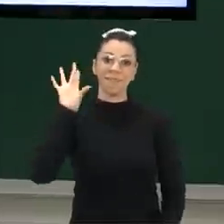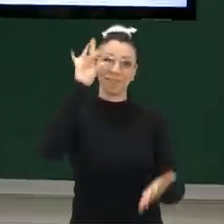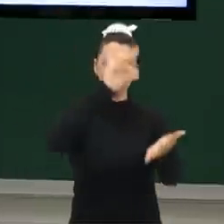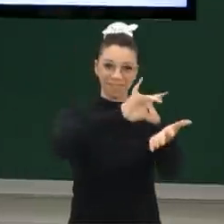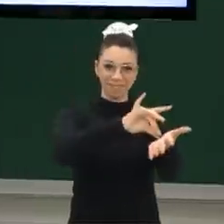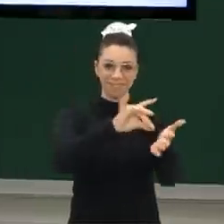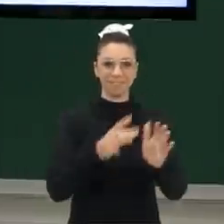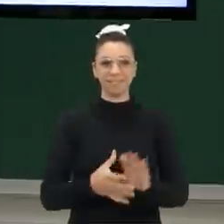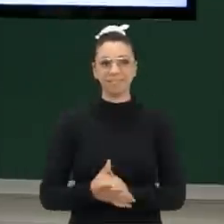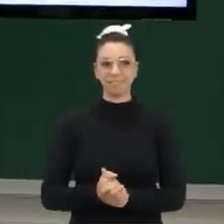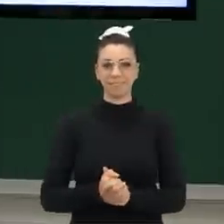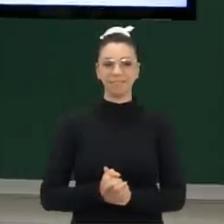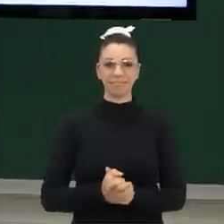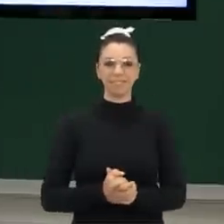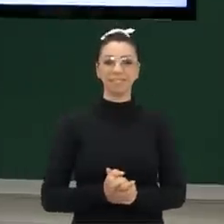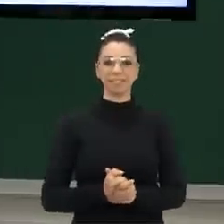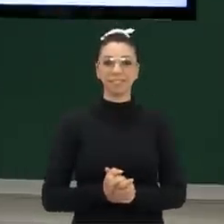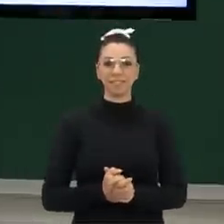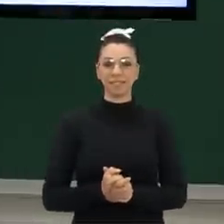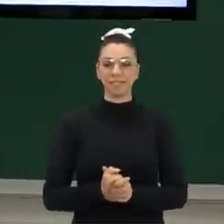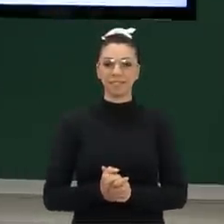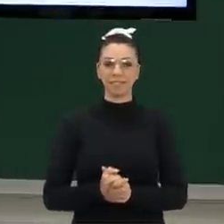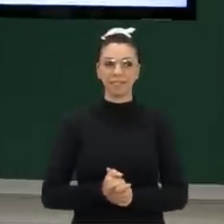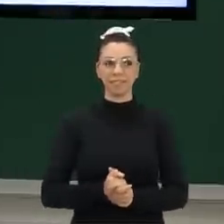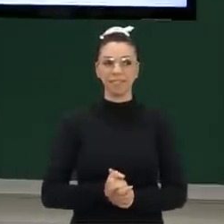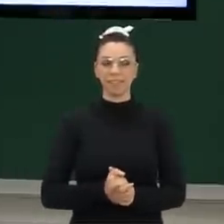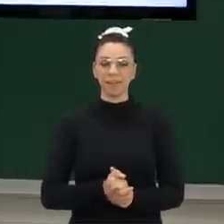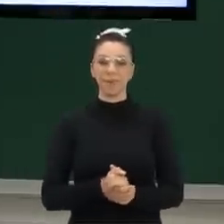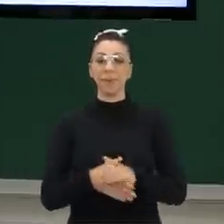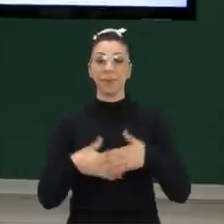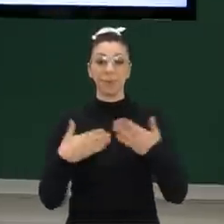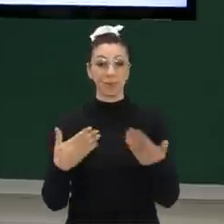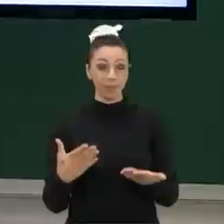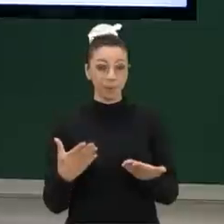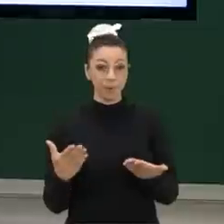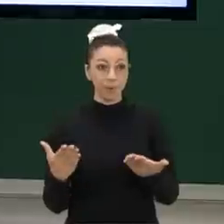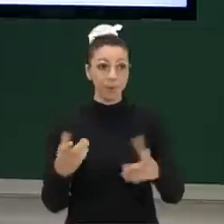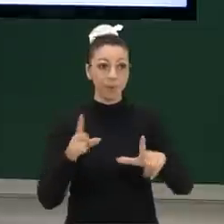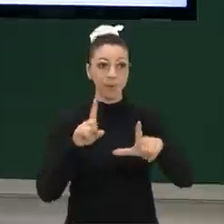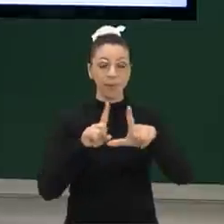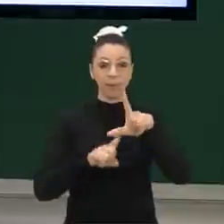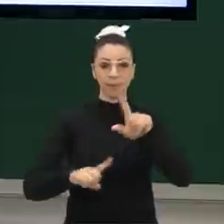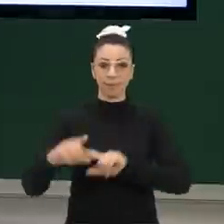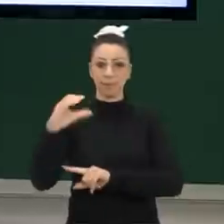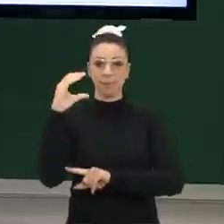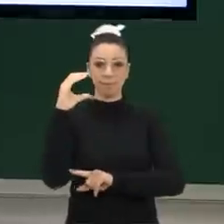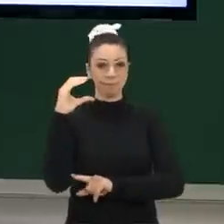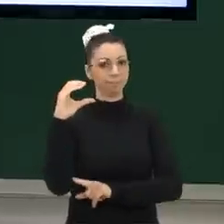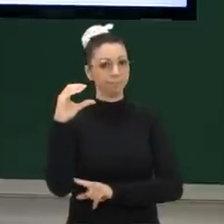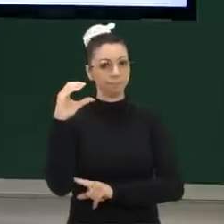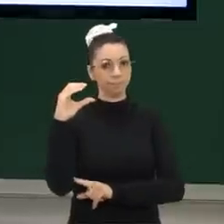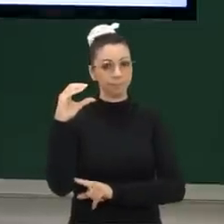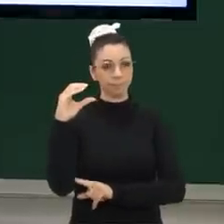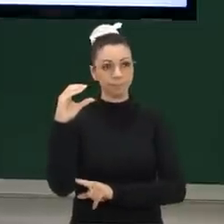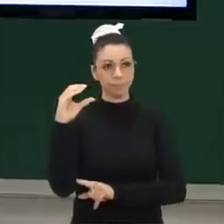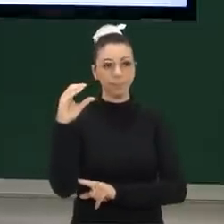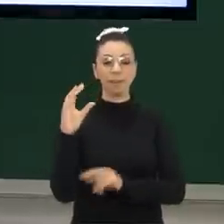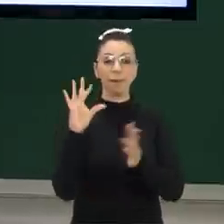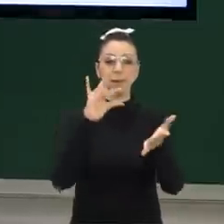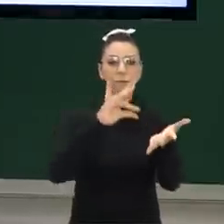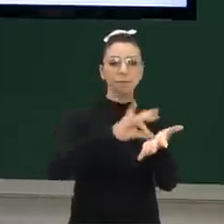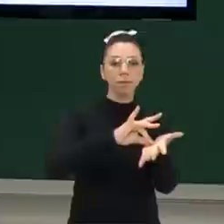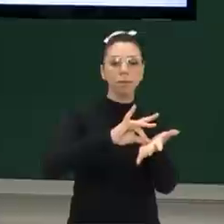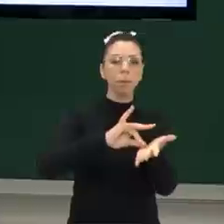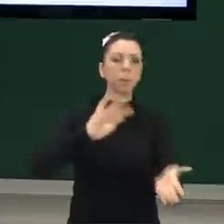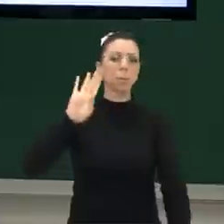à próxima. There are five chairs in this room. E